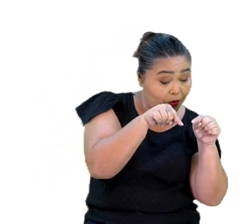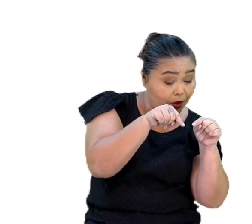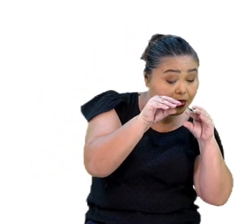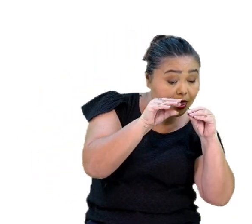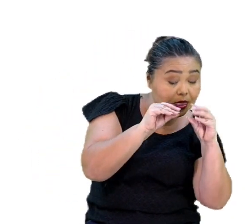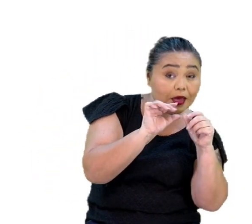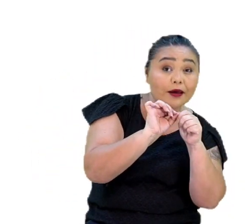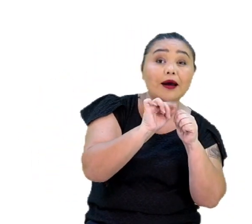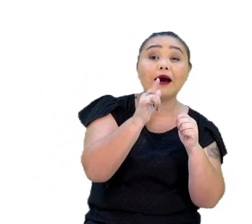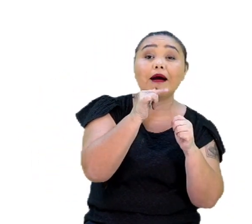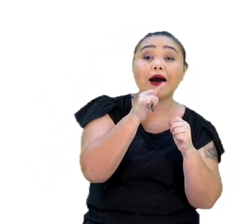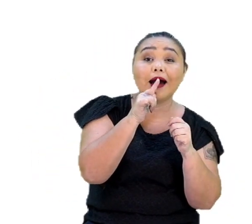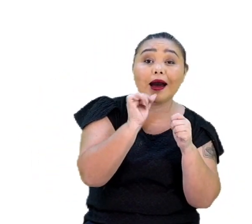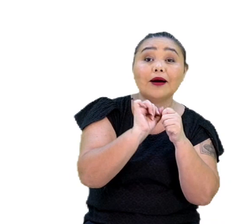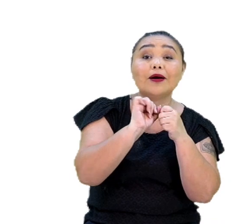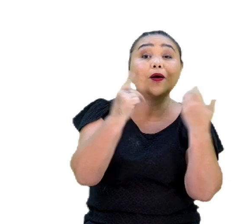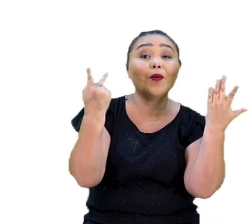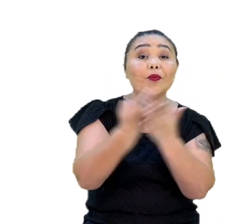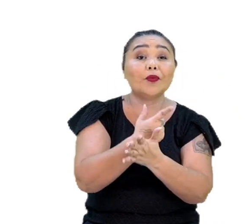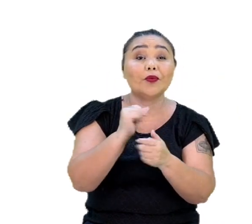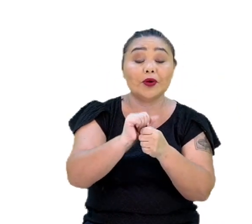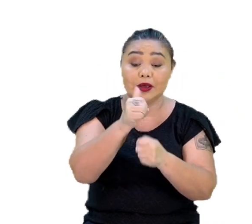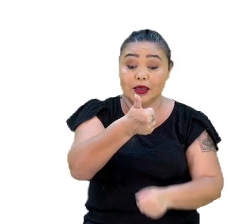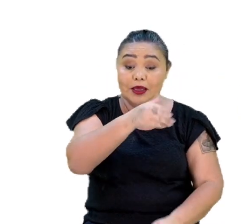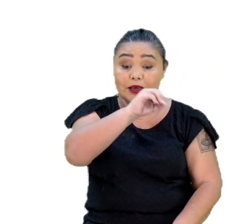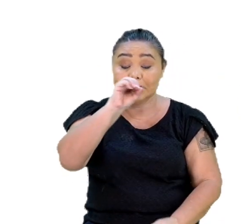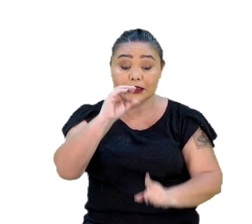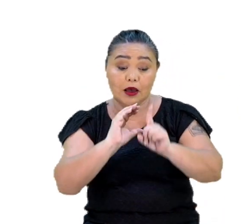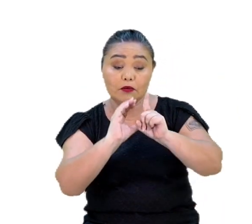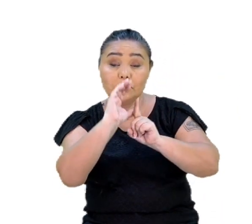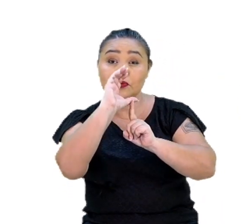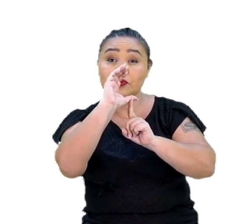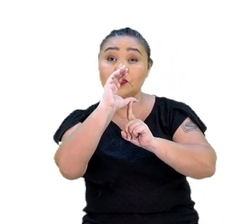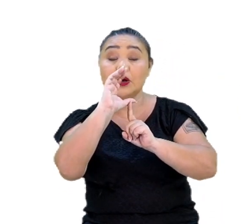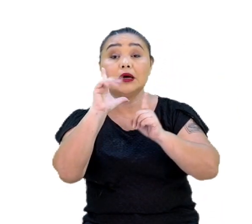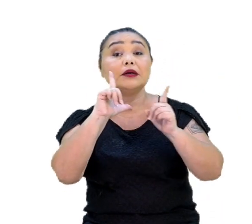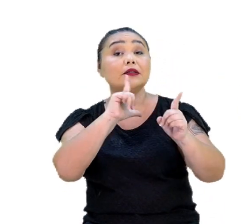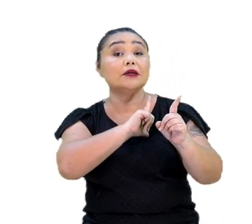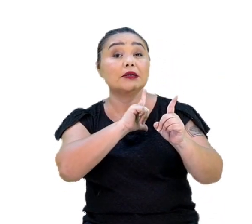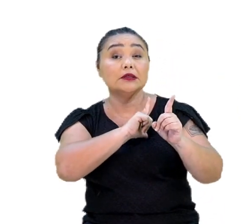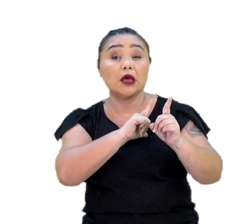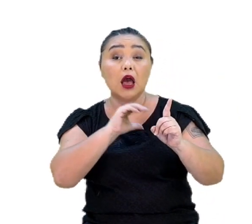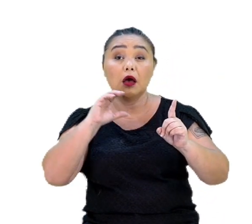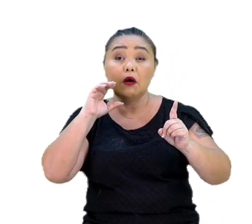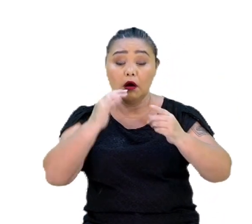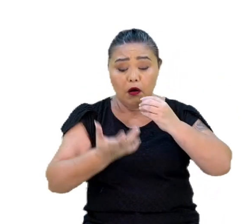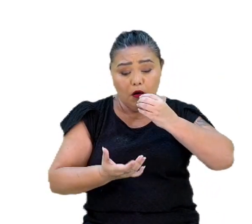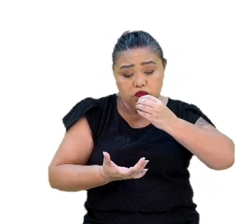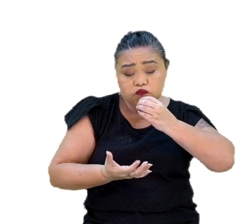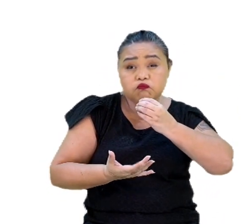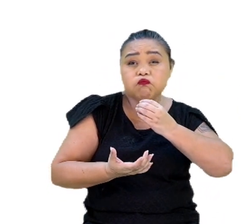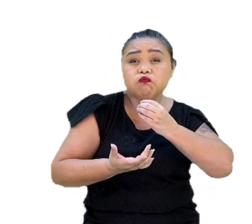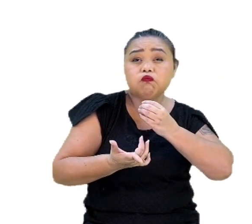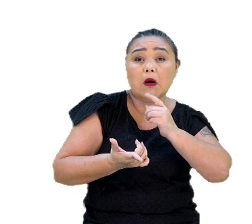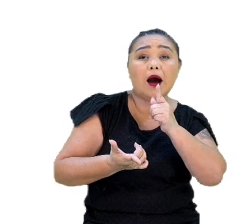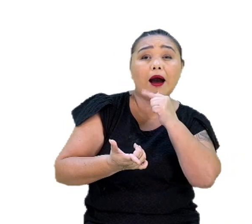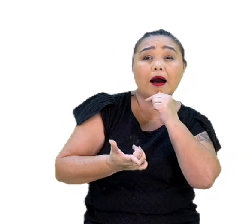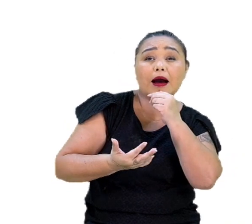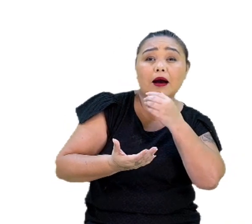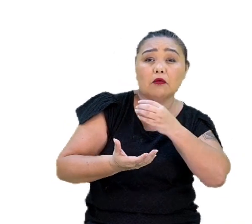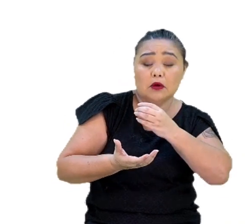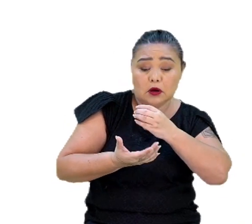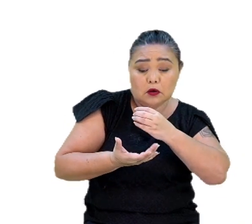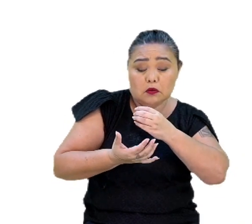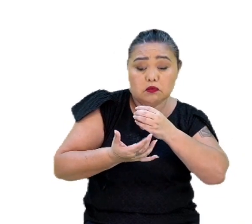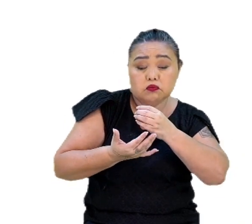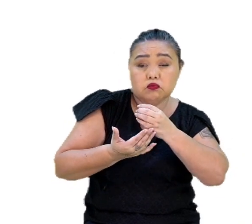na água isso acontece a 100 graus Celsius. Se eu estiver aquecendo, 100 graus Celsius ela vai